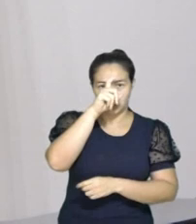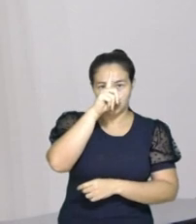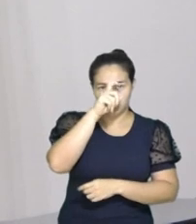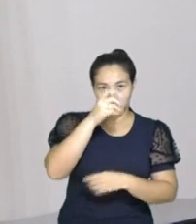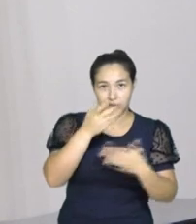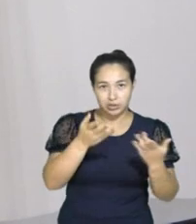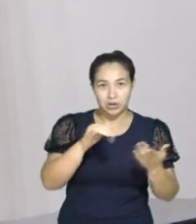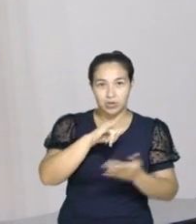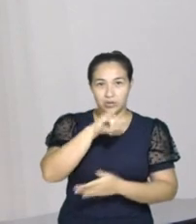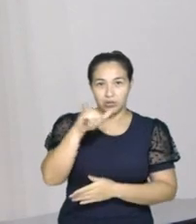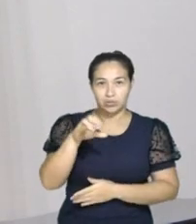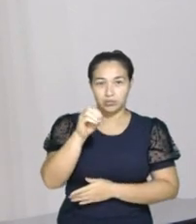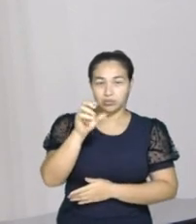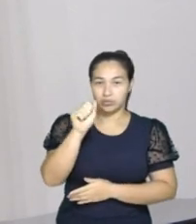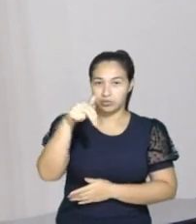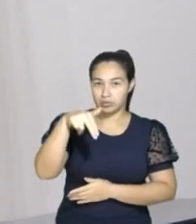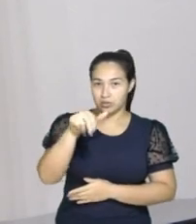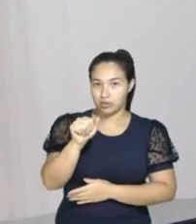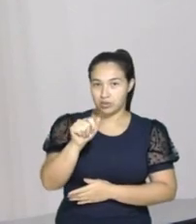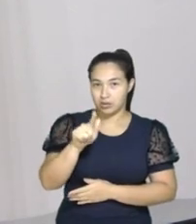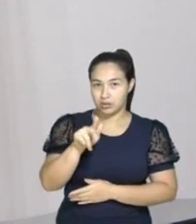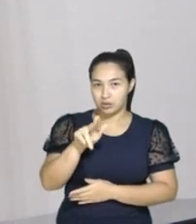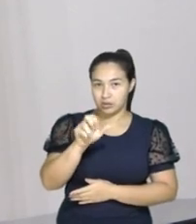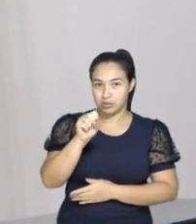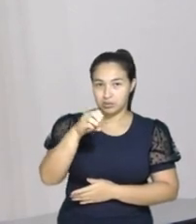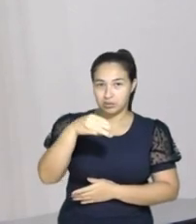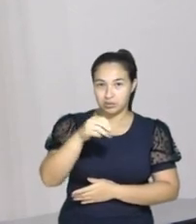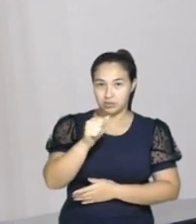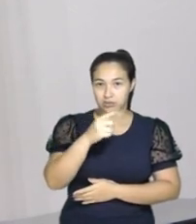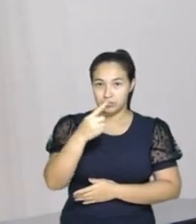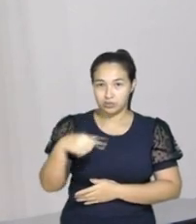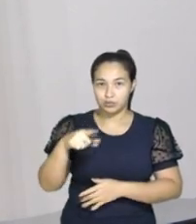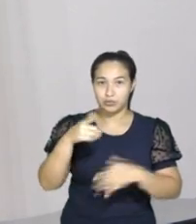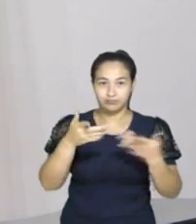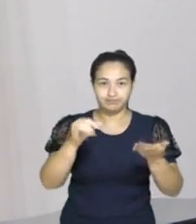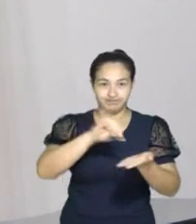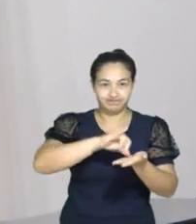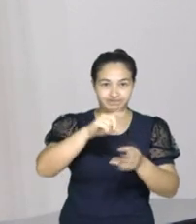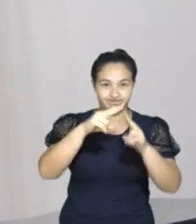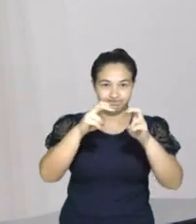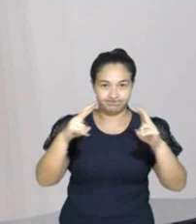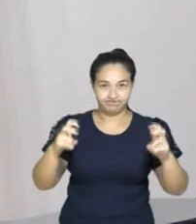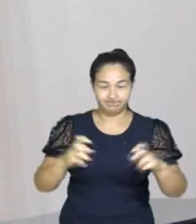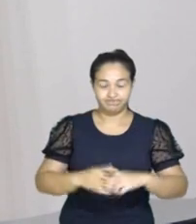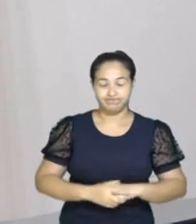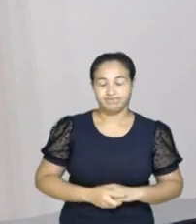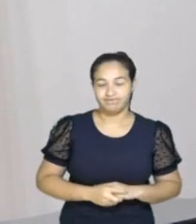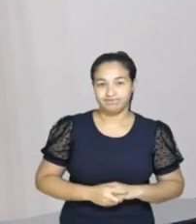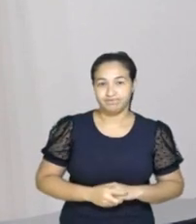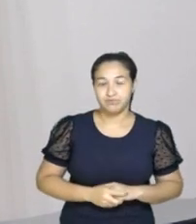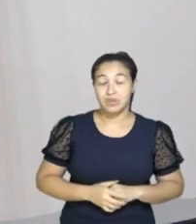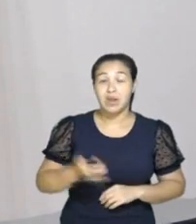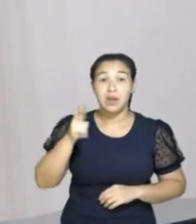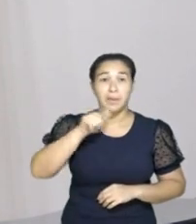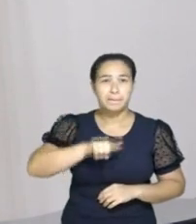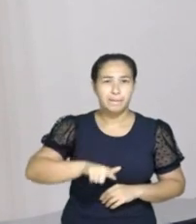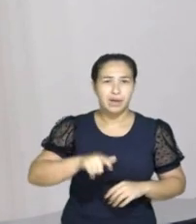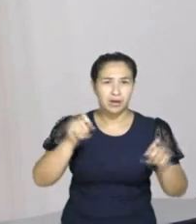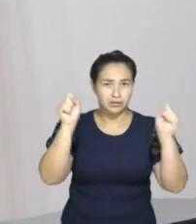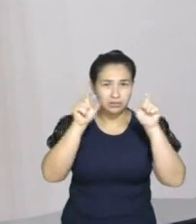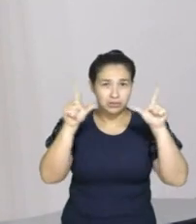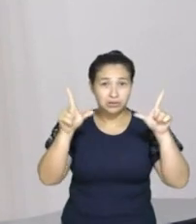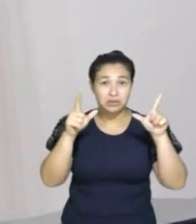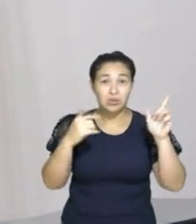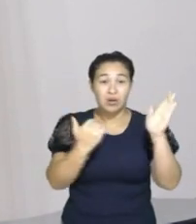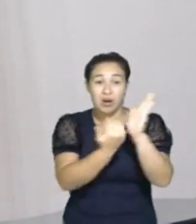Joana de Gusmão na capital é mas eu quero chamar principalmente atenção para